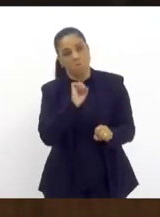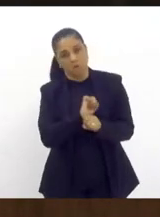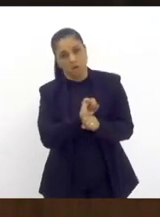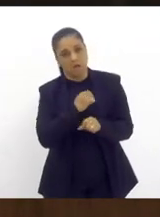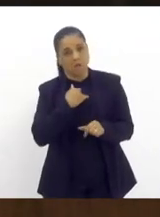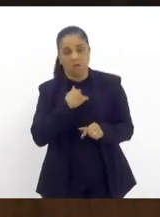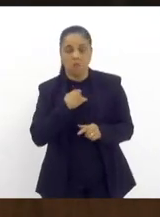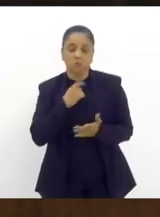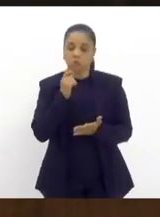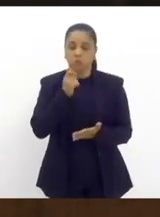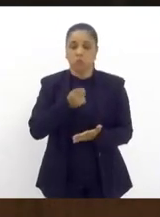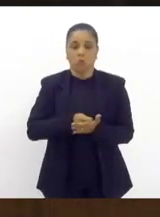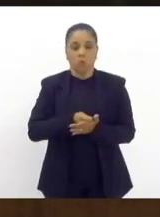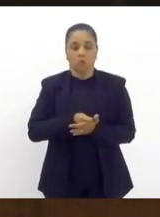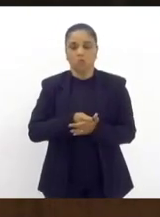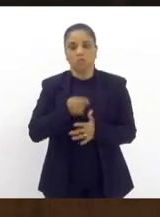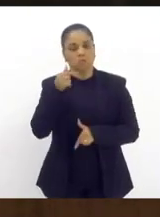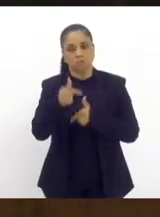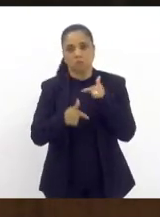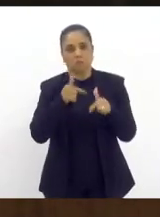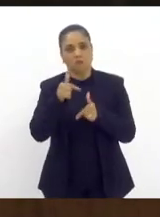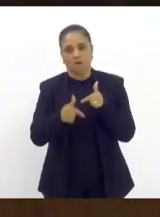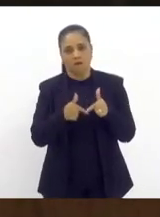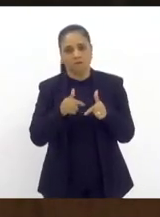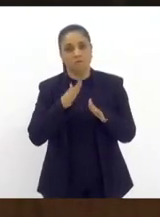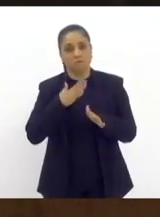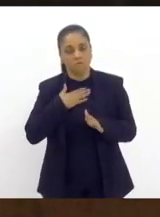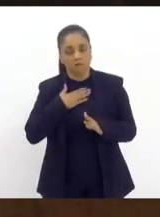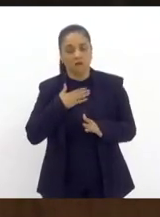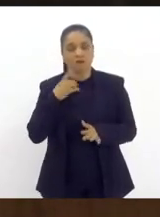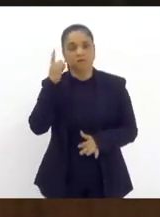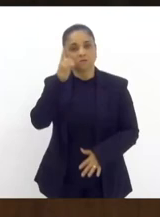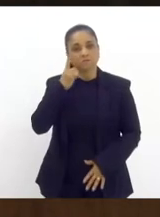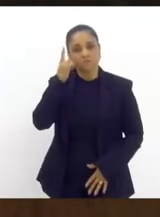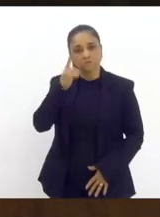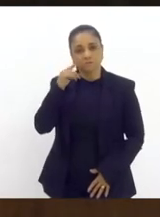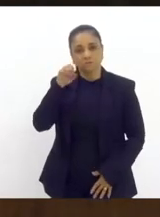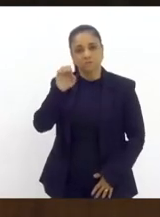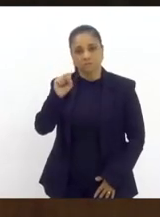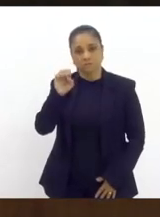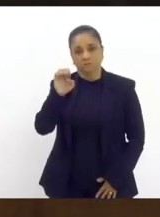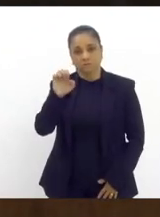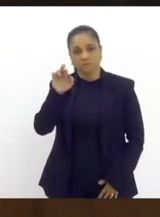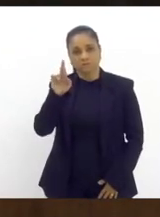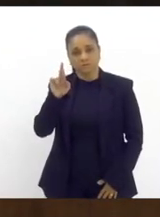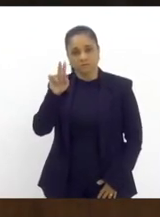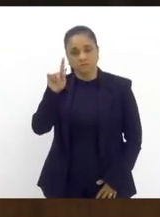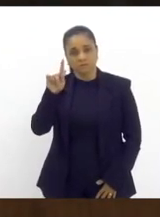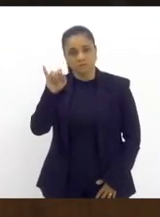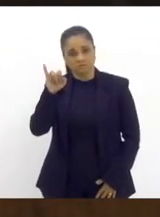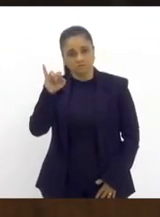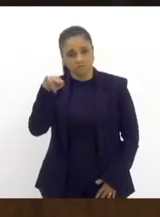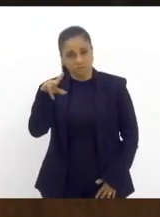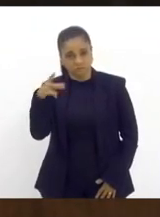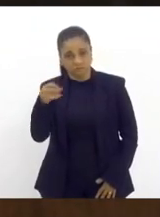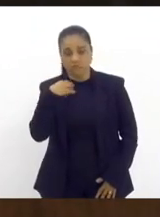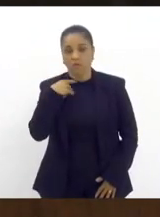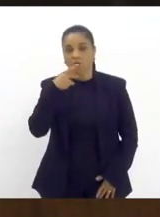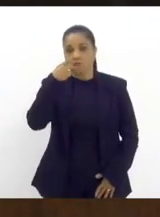compro meu dever não tem nada fundamental quando eu tô sozinho falando uma coisa que é fundamental